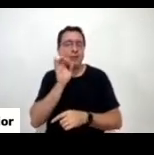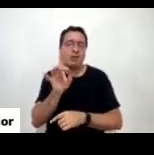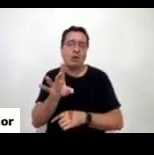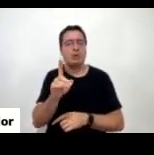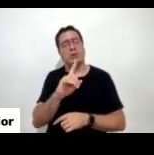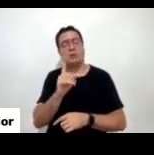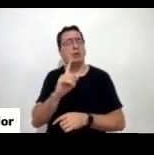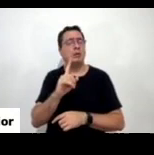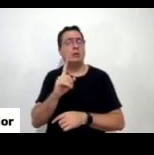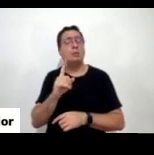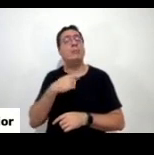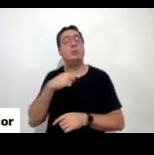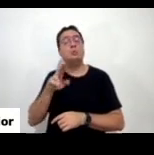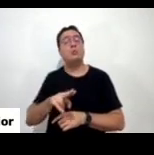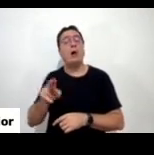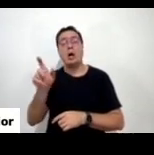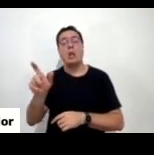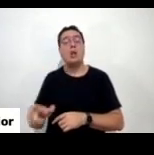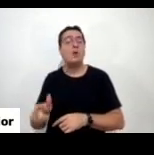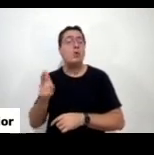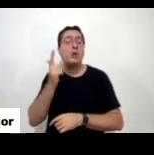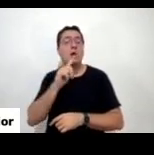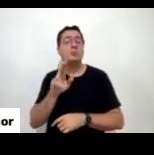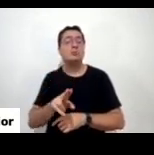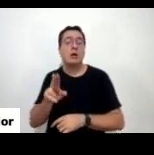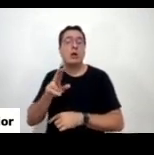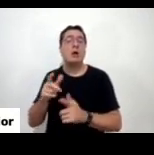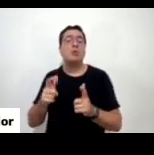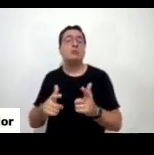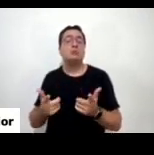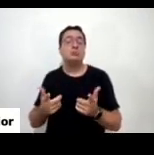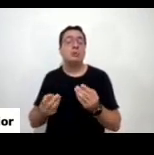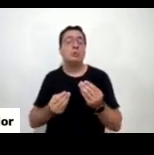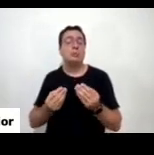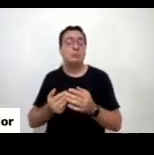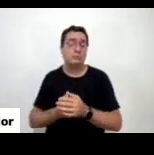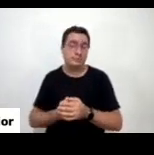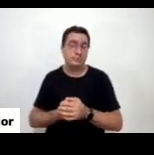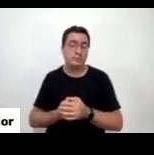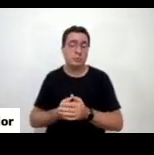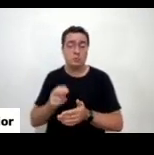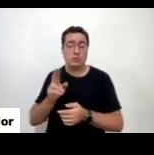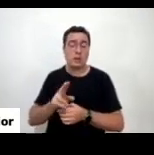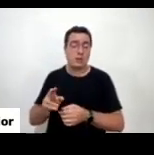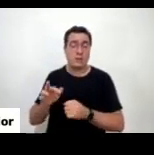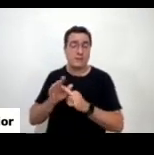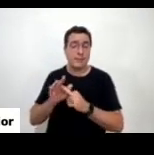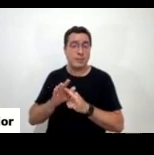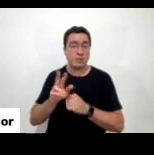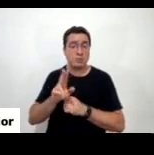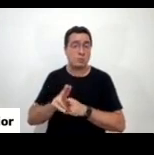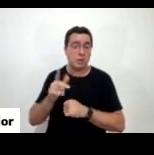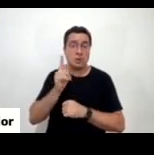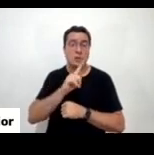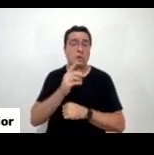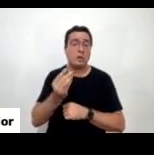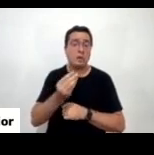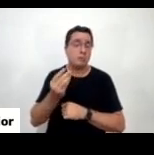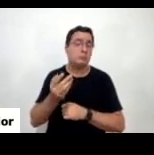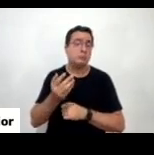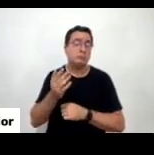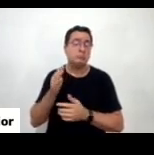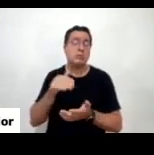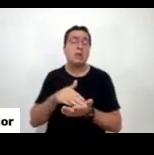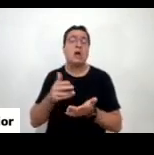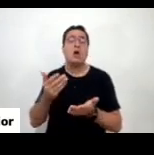até onde o meu usuário consegue utilizar aquilo. Até onde o usuário da ferramenta consegue utilizar aquilo. Até onde a